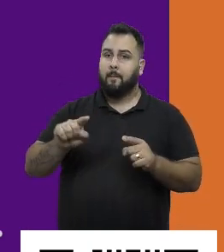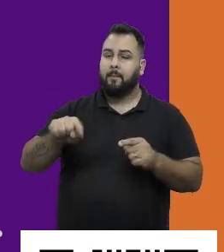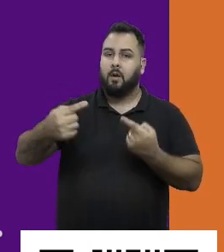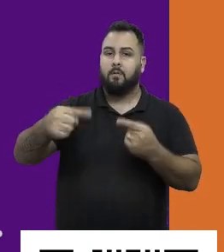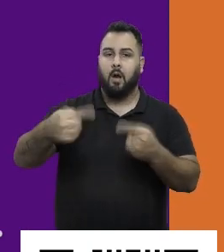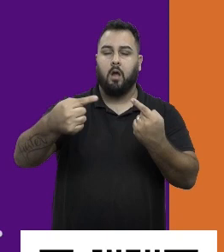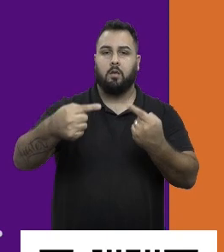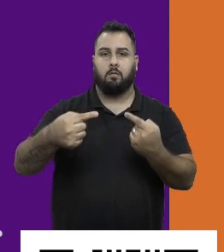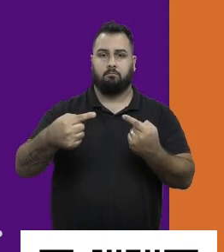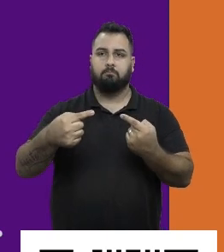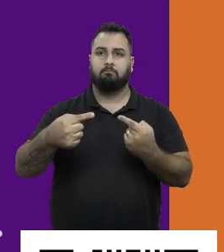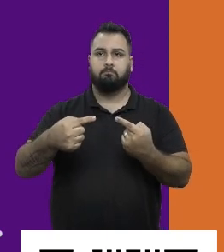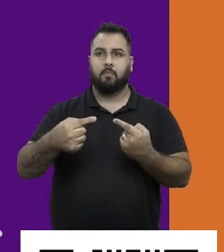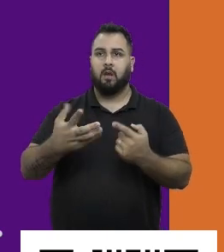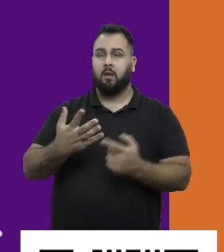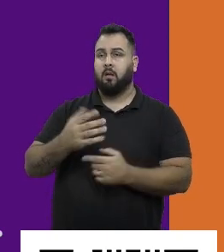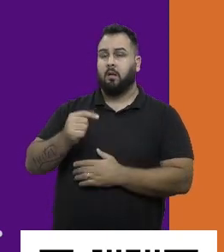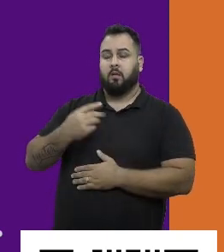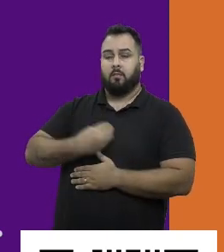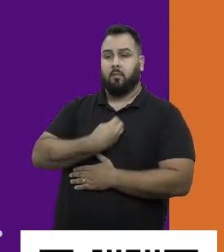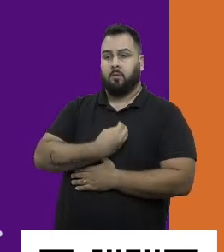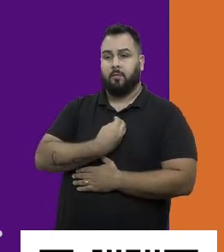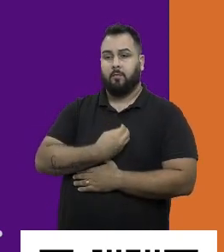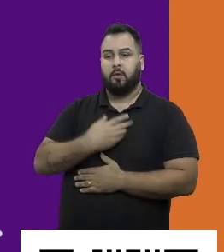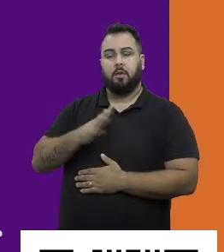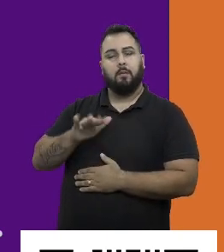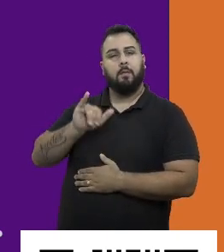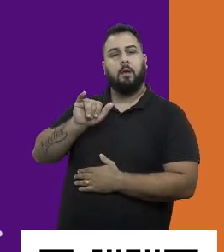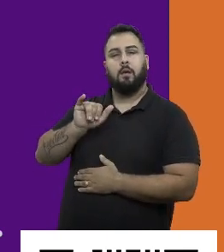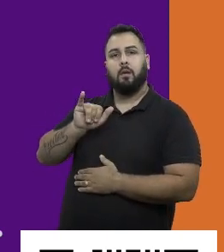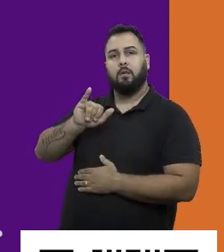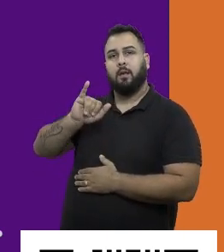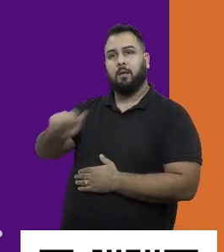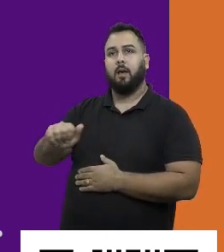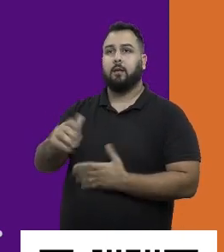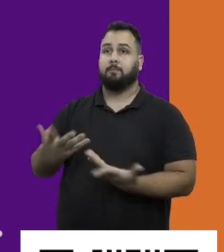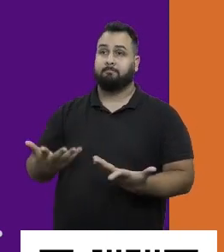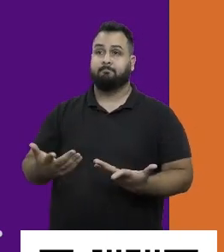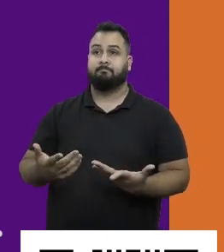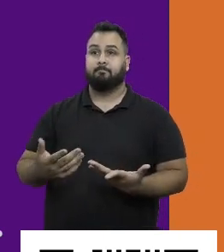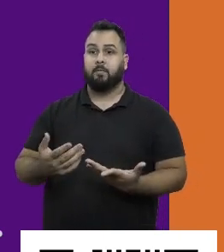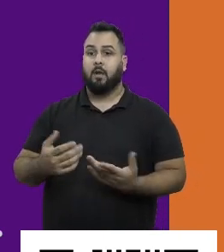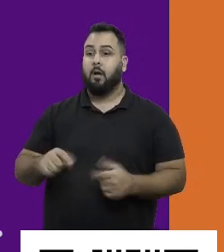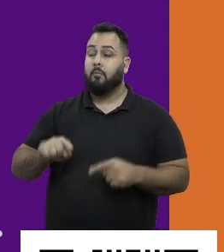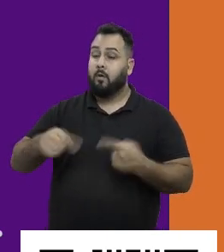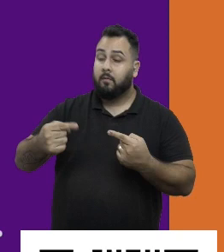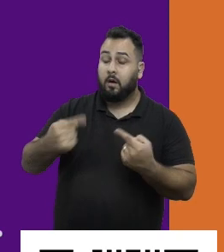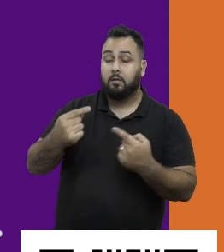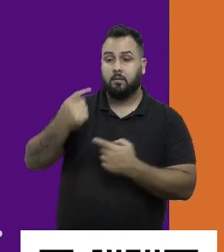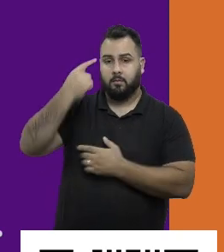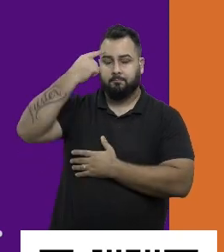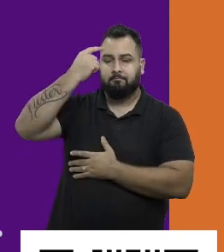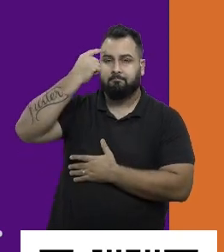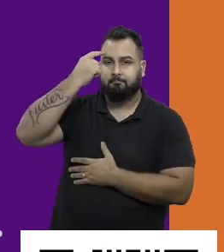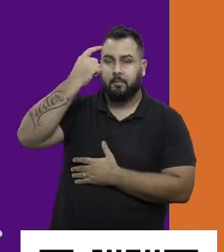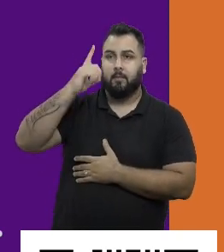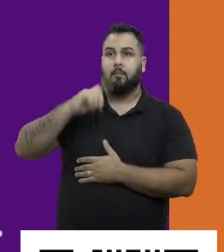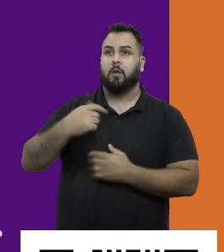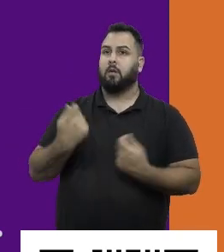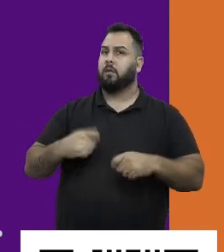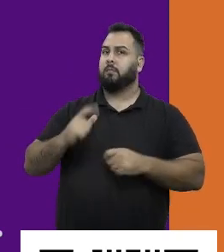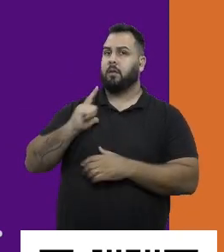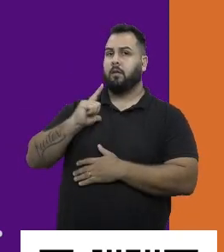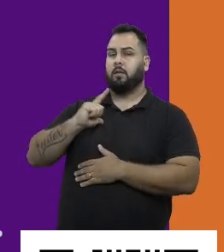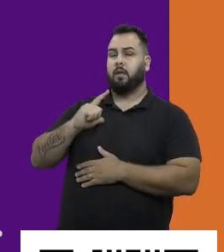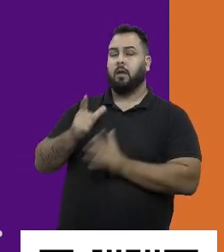fala de Ah eu vivi minha vida eu vou falar um pouquinho da minha carreira mas eu gosto de trazer muitas provocações do que que a gente precisa ser o que que a gente precisa ter antes de